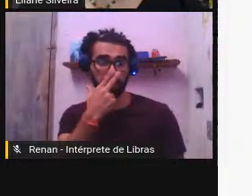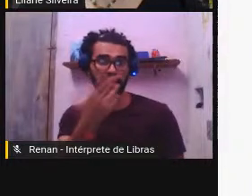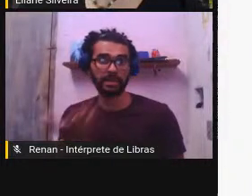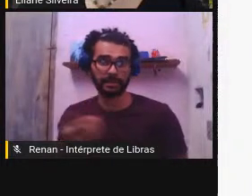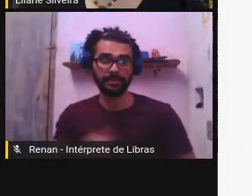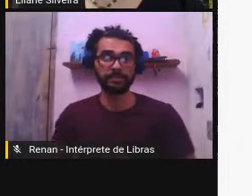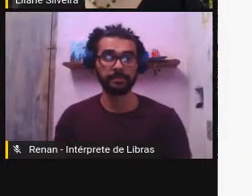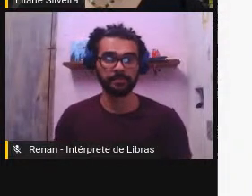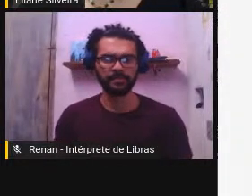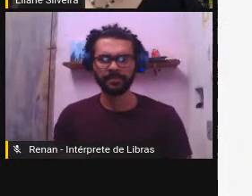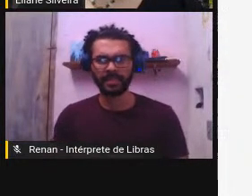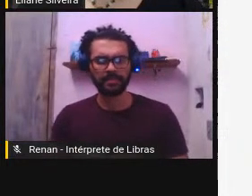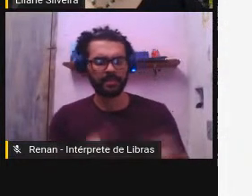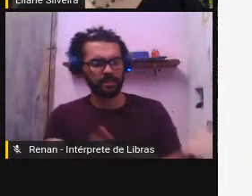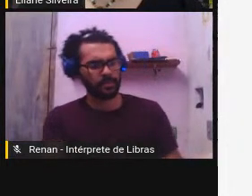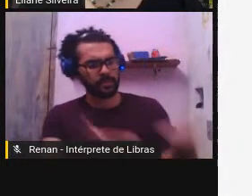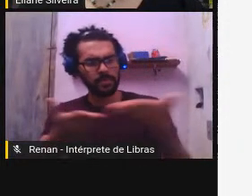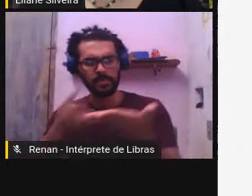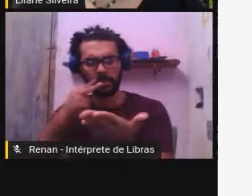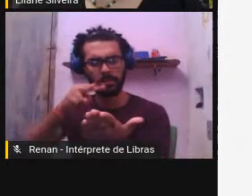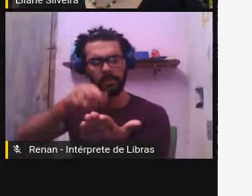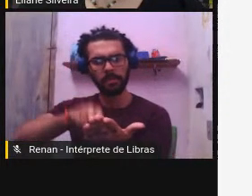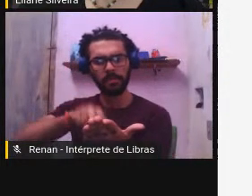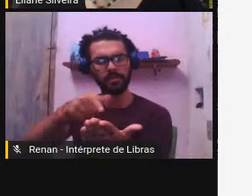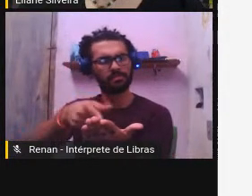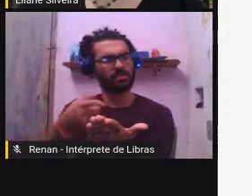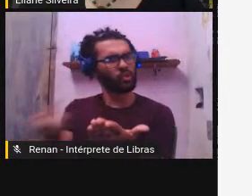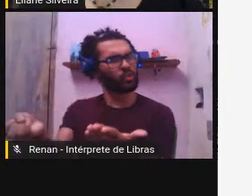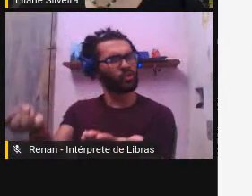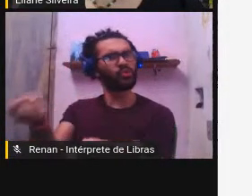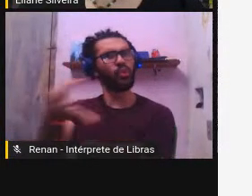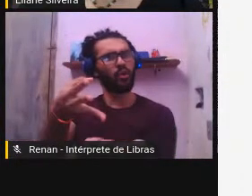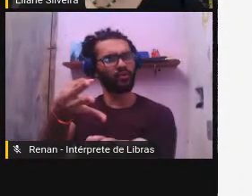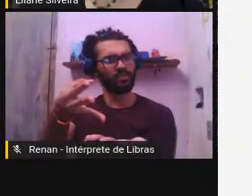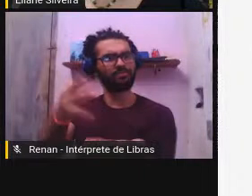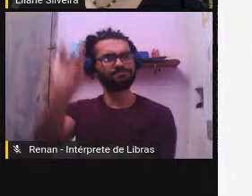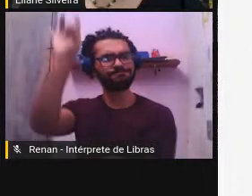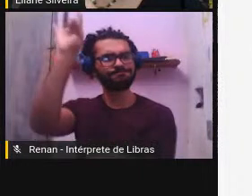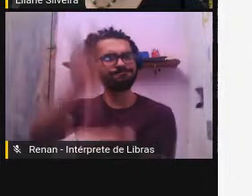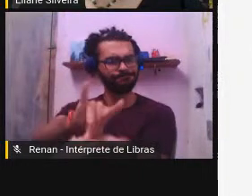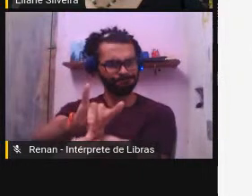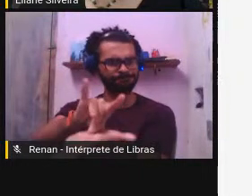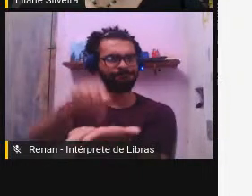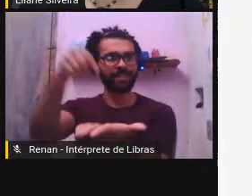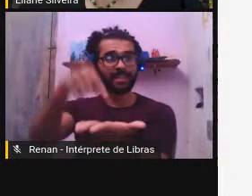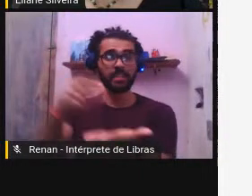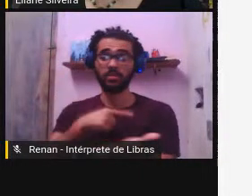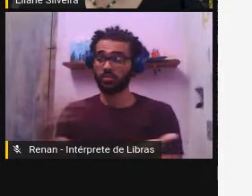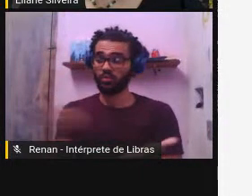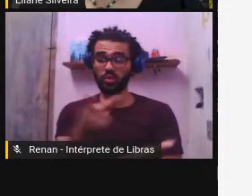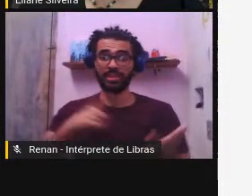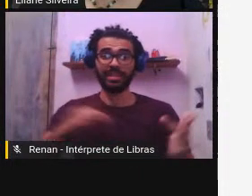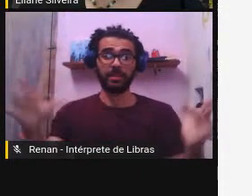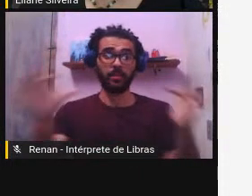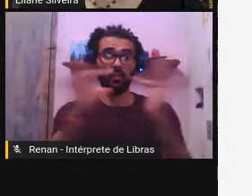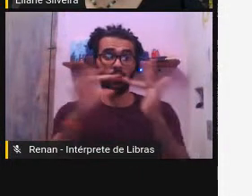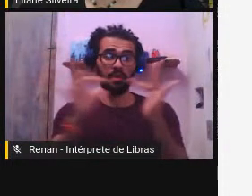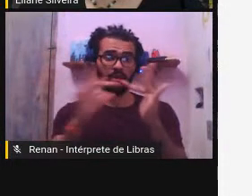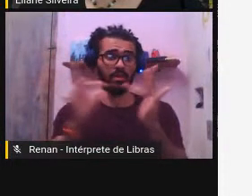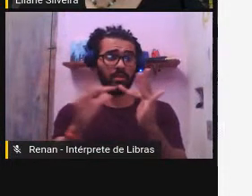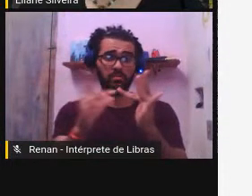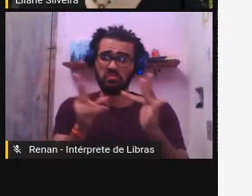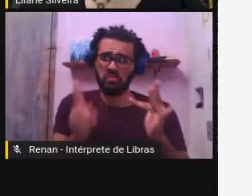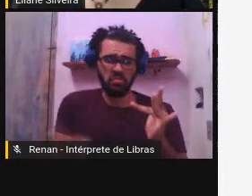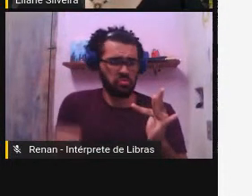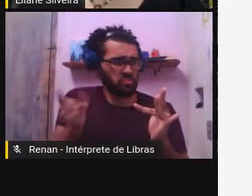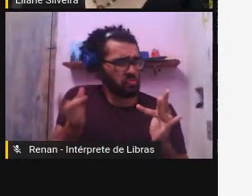no memoir, a autenticidade das reflexões do Sossir, com quem ainda mantinha contato mais de duas décadas depois da sua